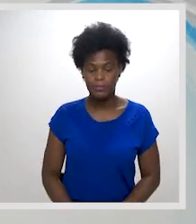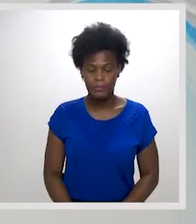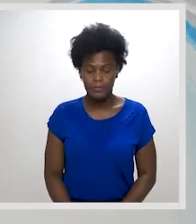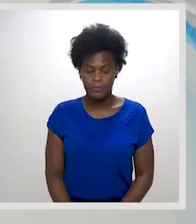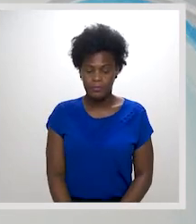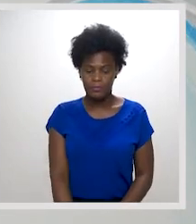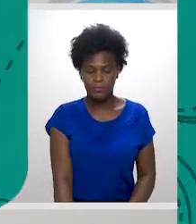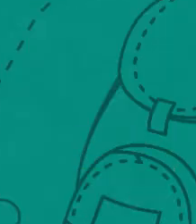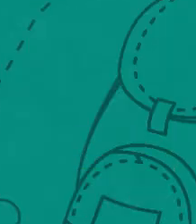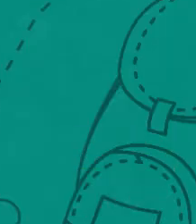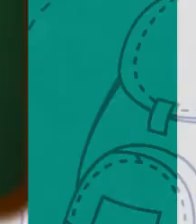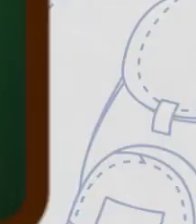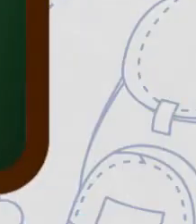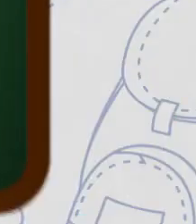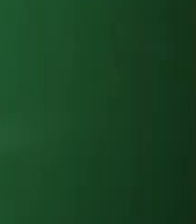de hoje.